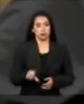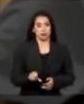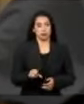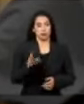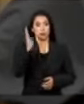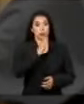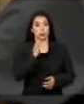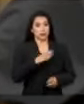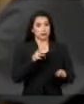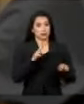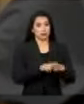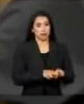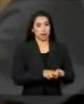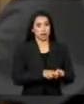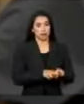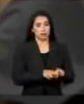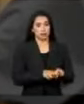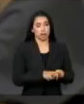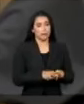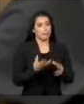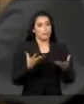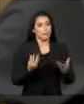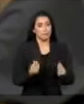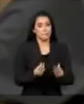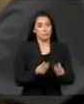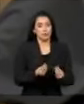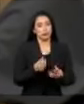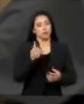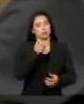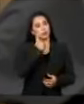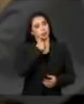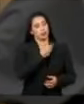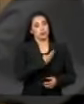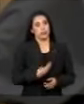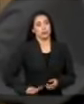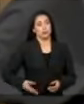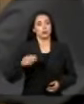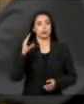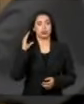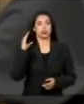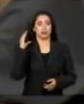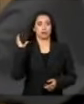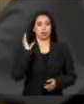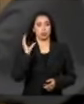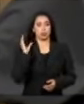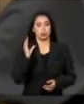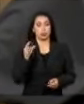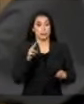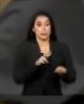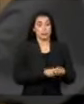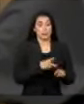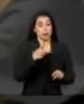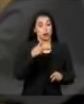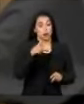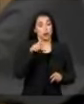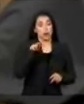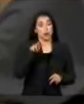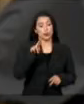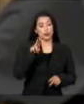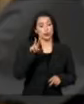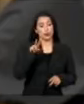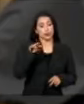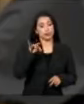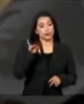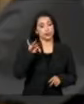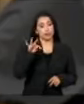é um dos que mais prende no Brasil, ministra Rosa Weber. Nós temos uma das maiores populações de preso provisório do mundo, aqui no Brasil.